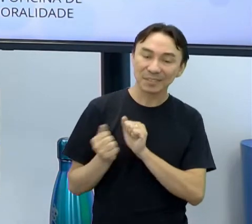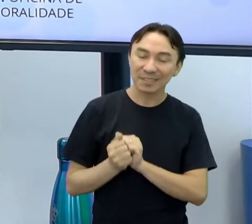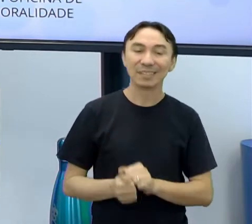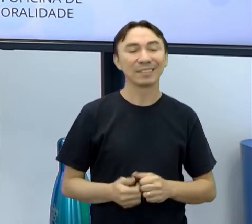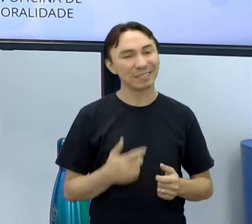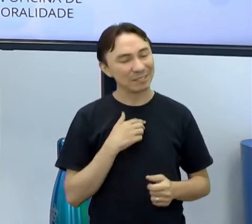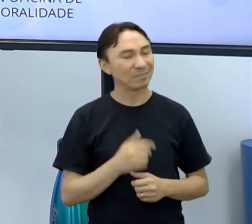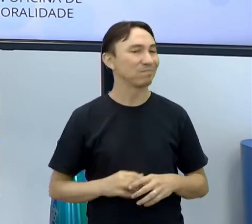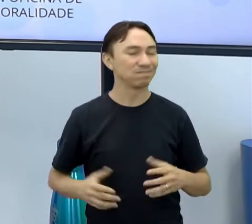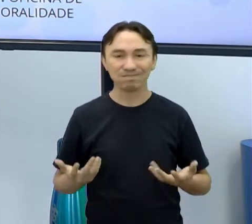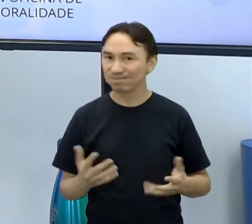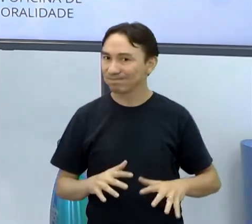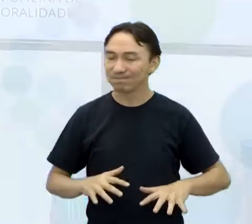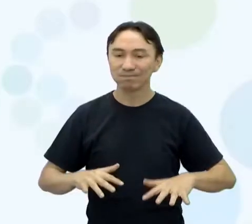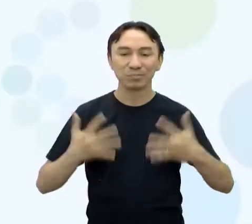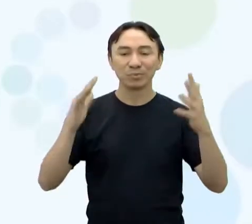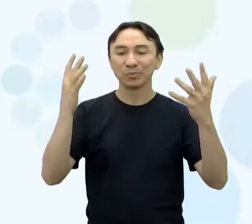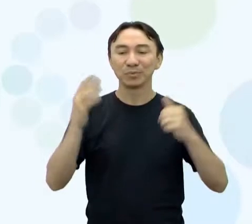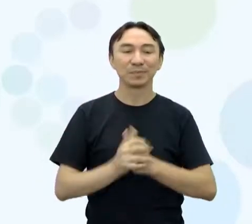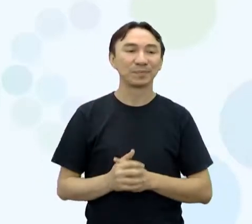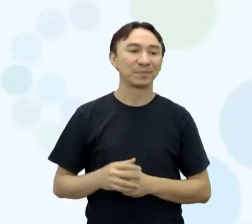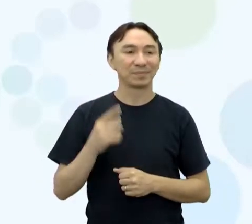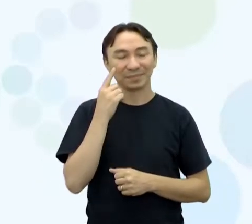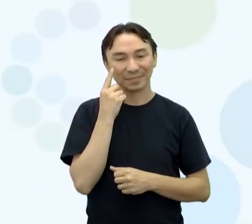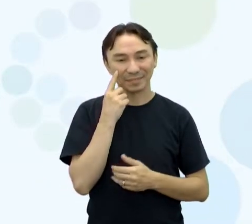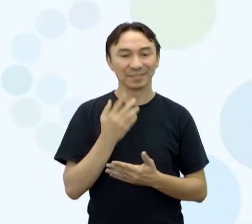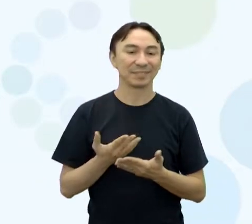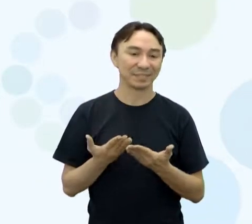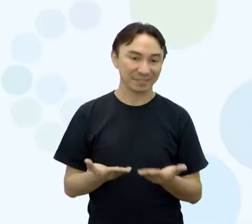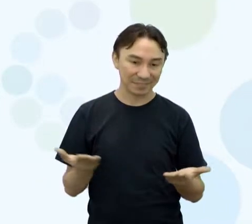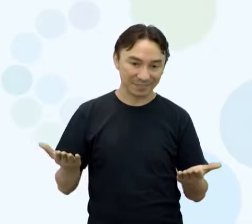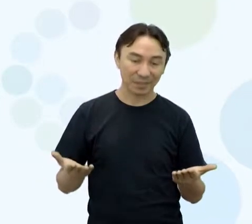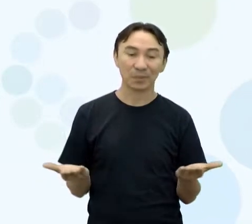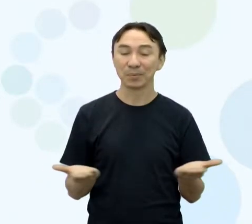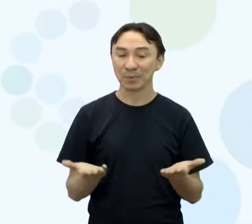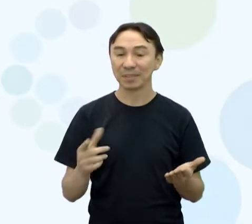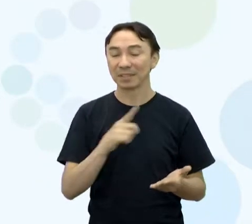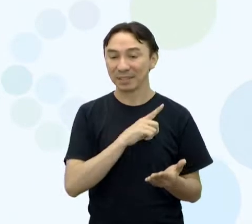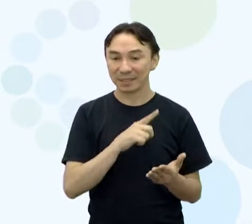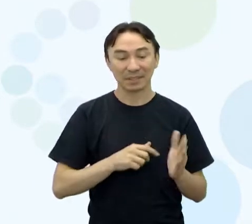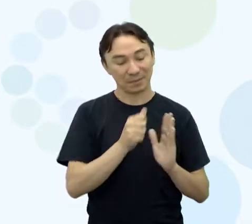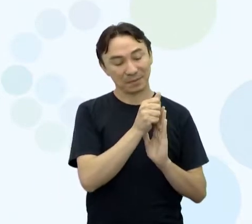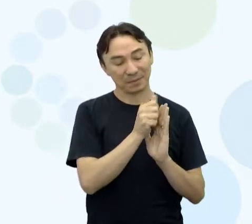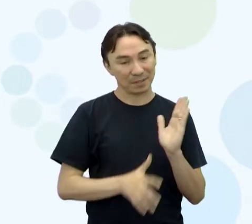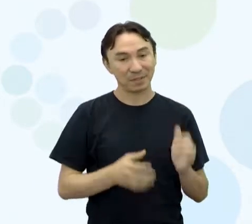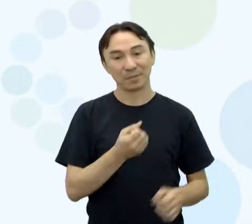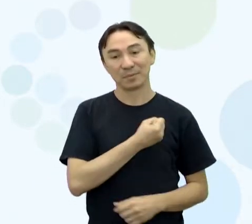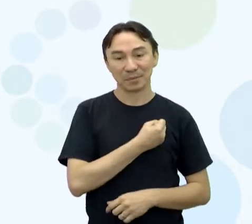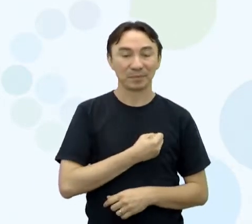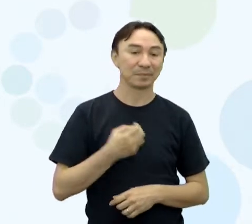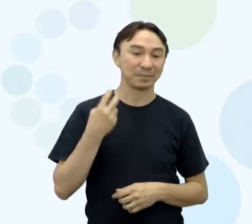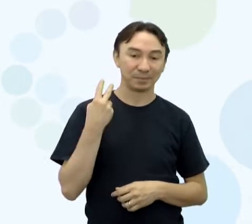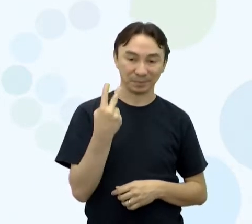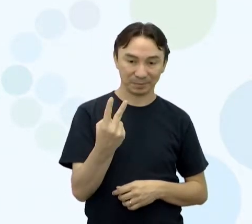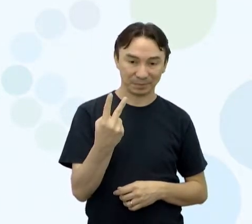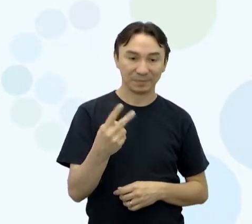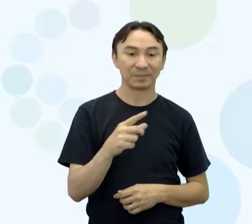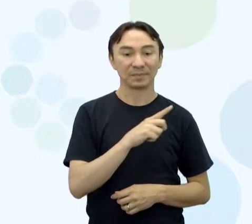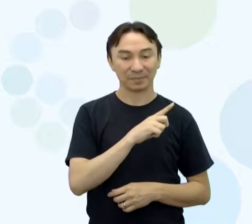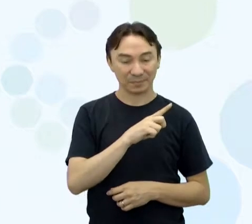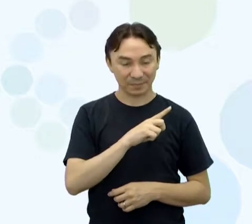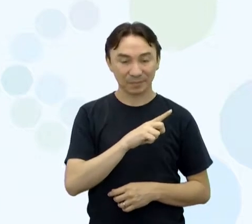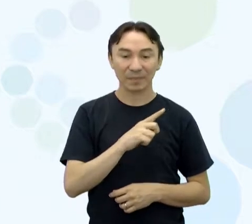tela algumas informações para vocês. Então, hoje nós iniciamos a atividade 2, tá? Então, oficina de produção textual